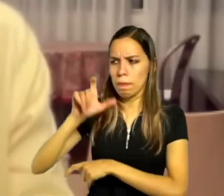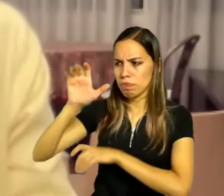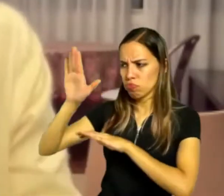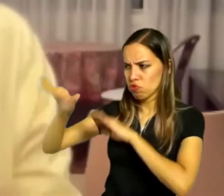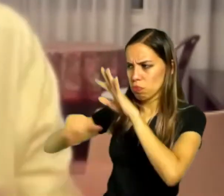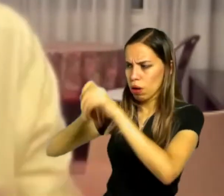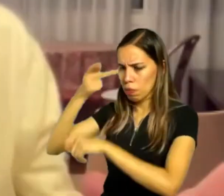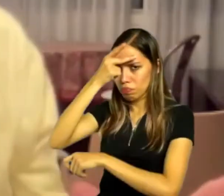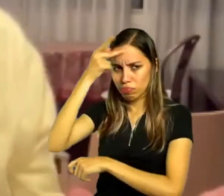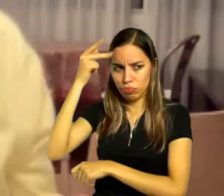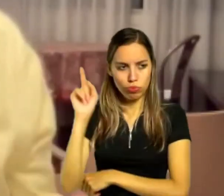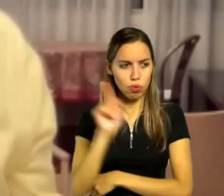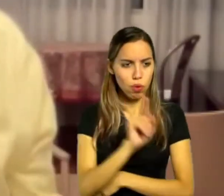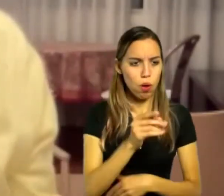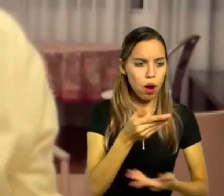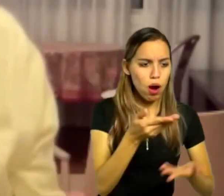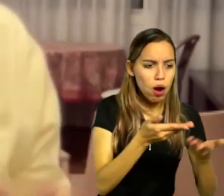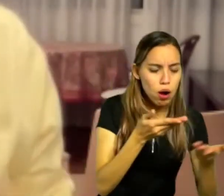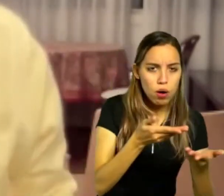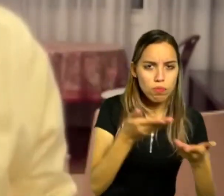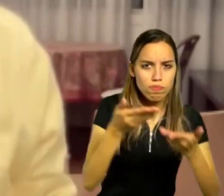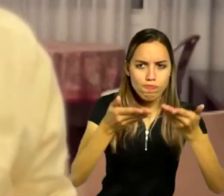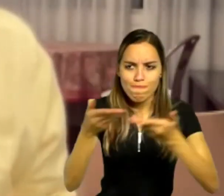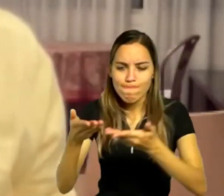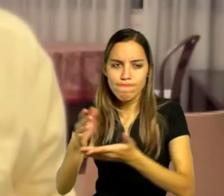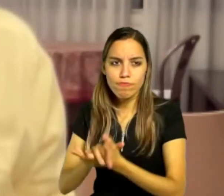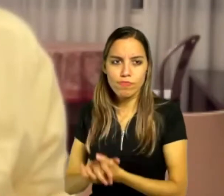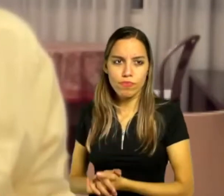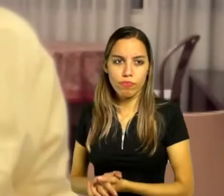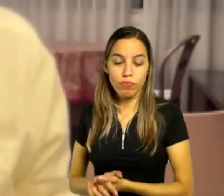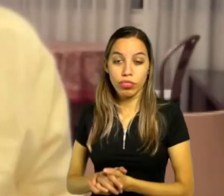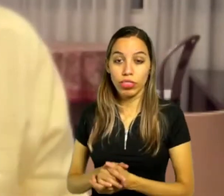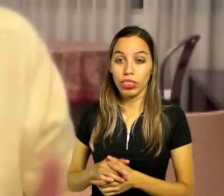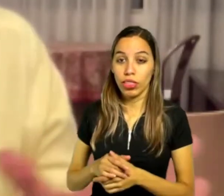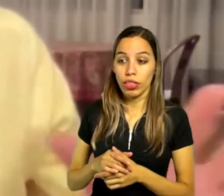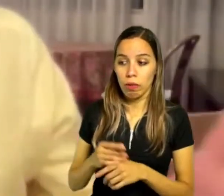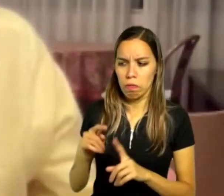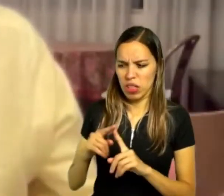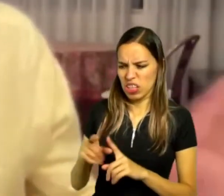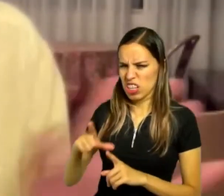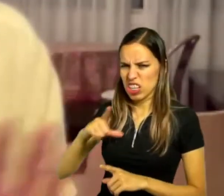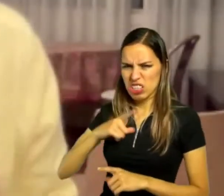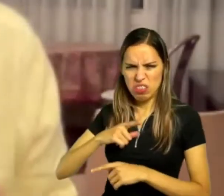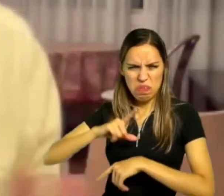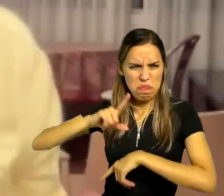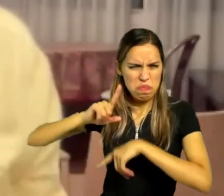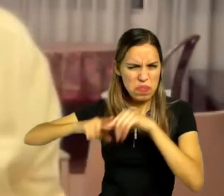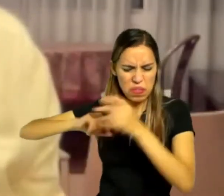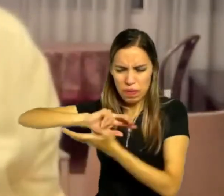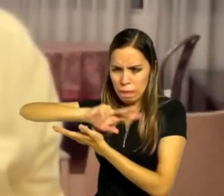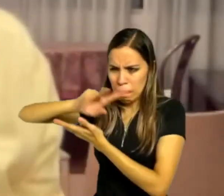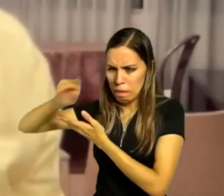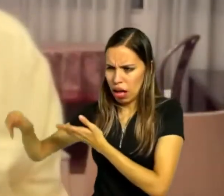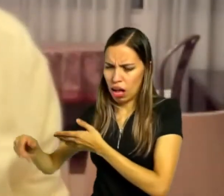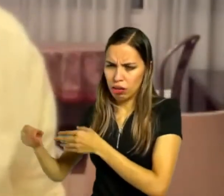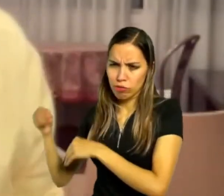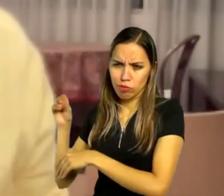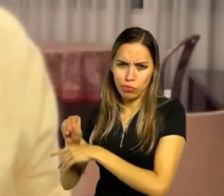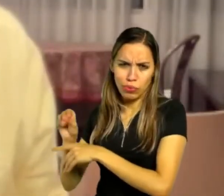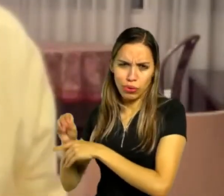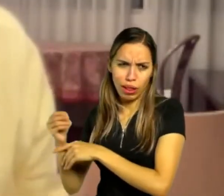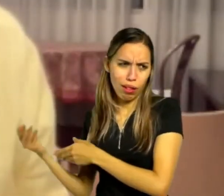quantidade enorme de material. Mas como era feito isso? O banco não se metia, não